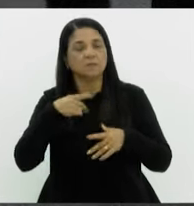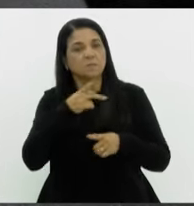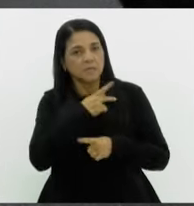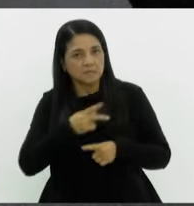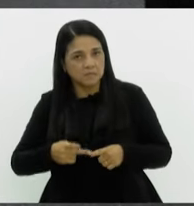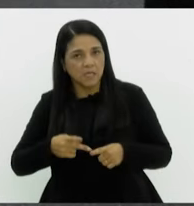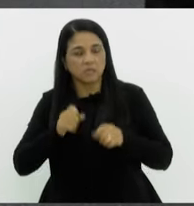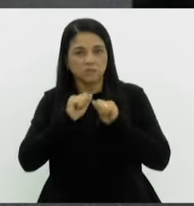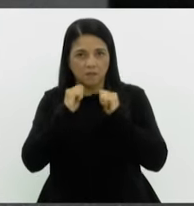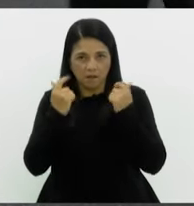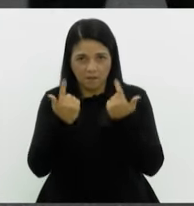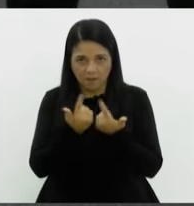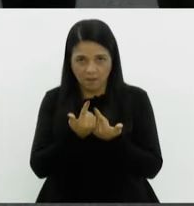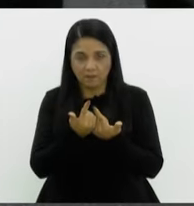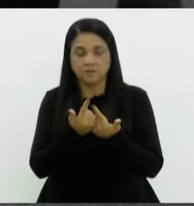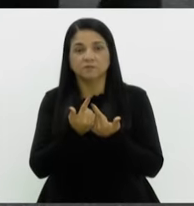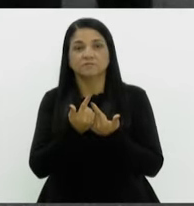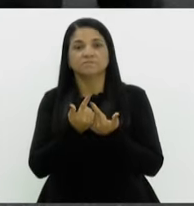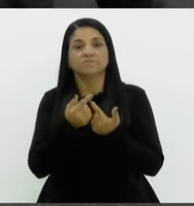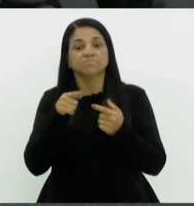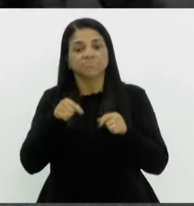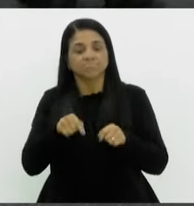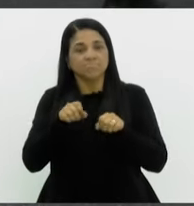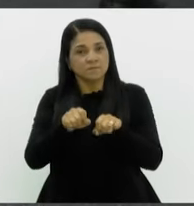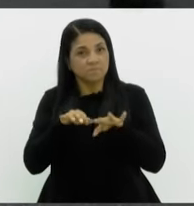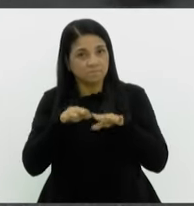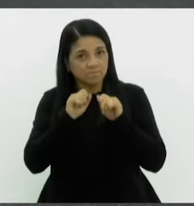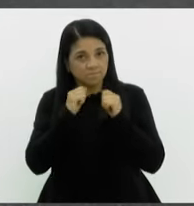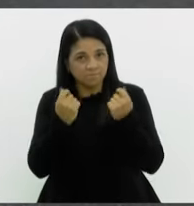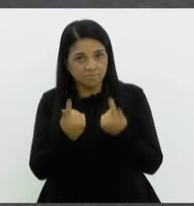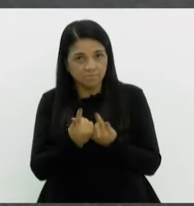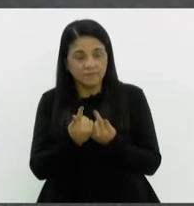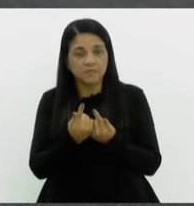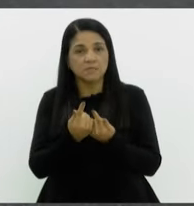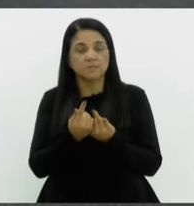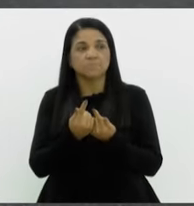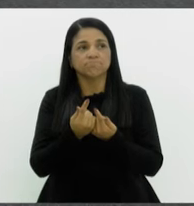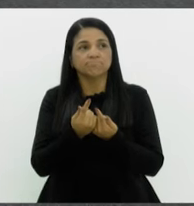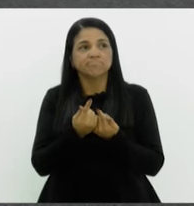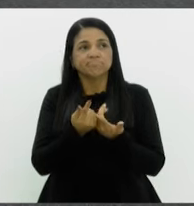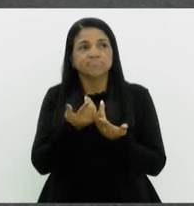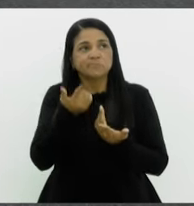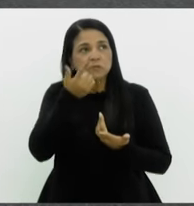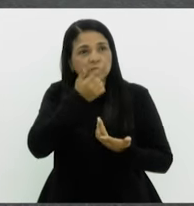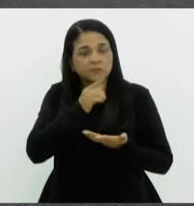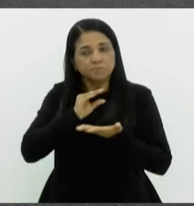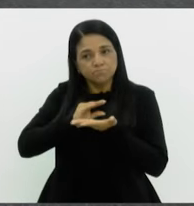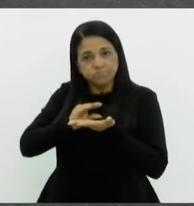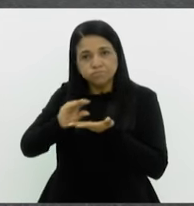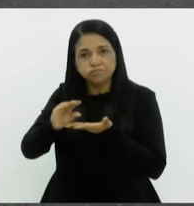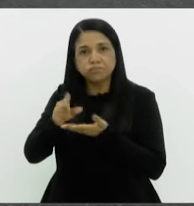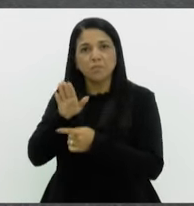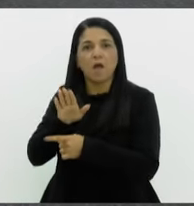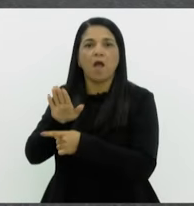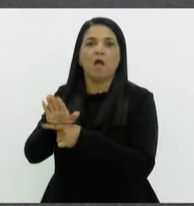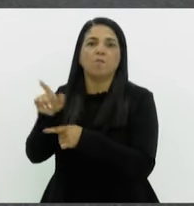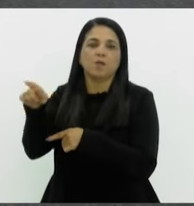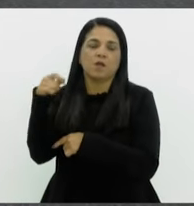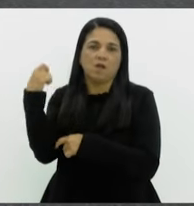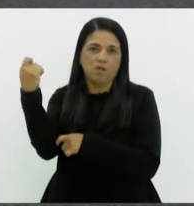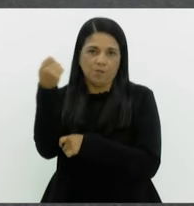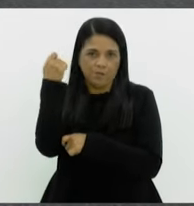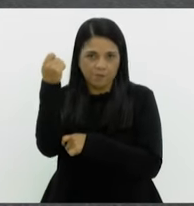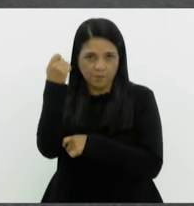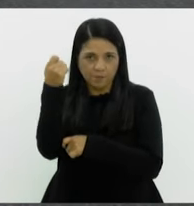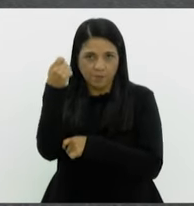da Assembleia Legislativa, de alguma forma, viabilizar algum recurso para ajudar o Estado. Quero dizer que, se